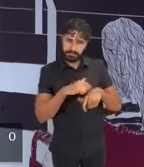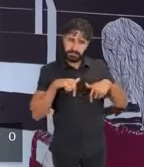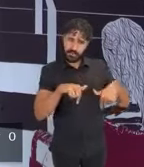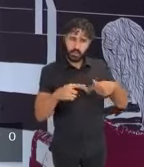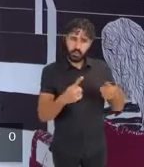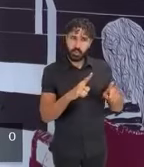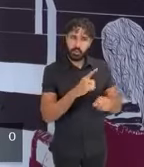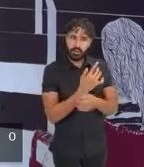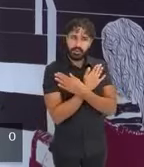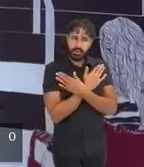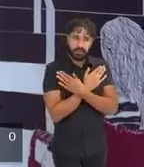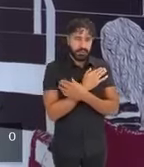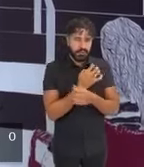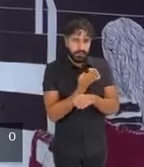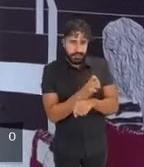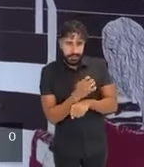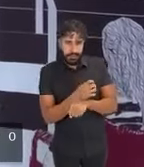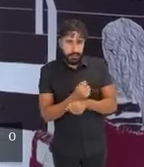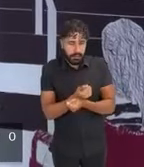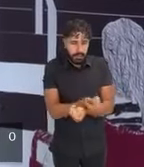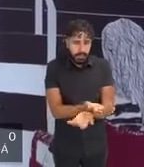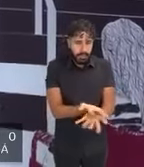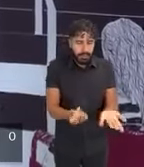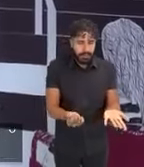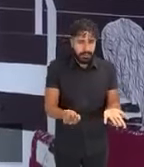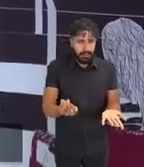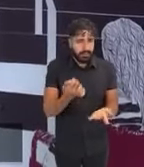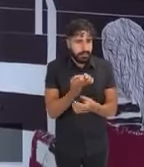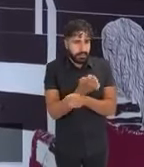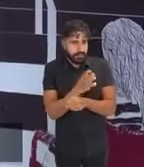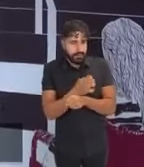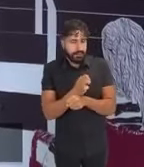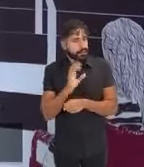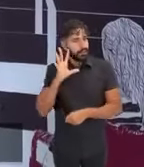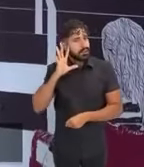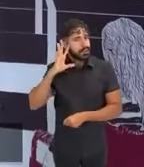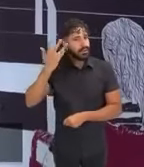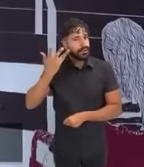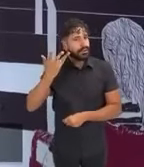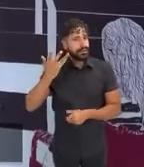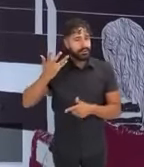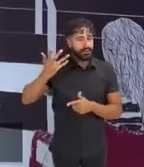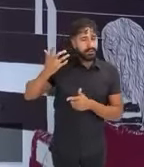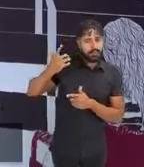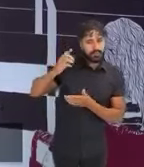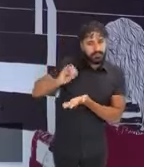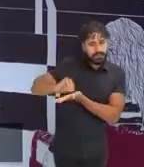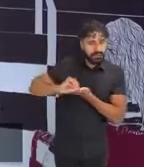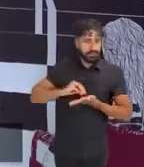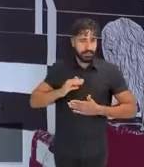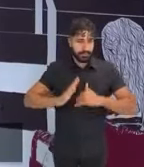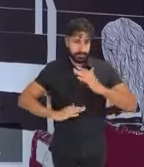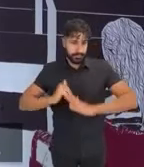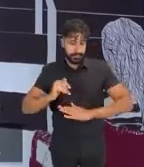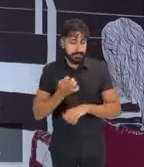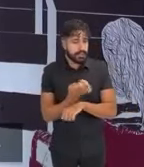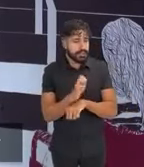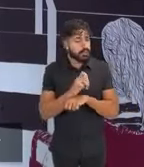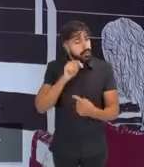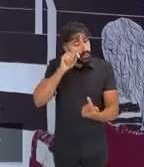Estágio não distribui renda. Estágio não supre carência de mão de obra. O estágio se preocupa